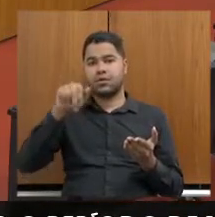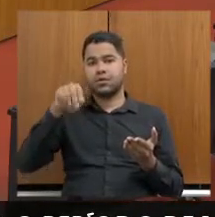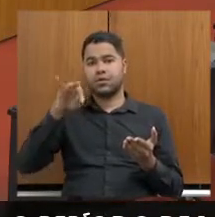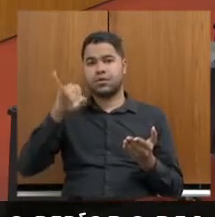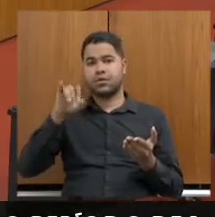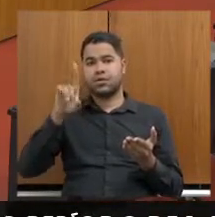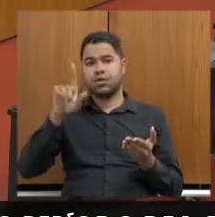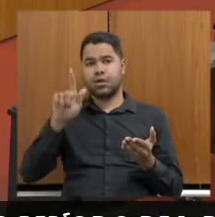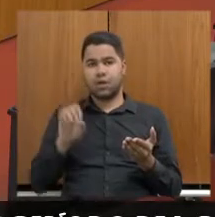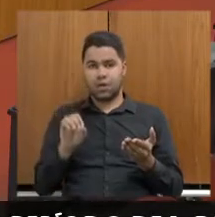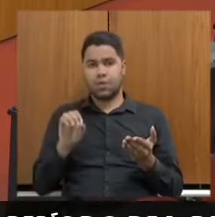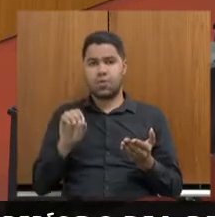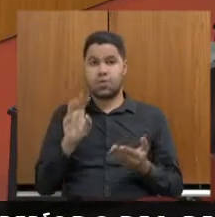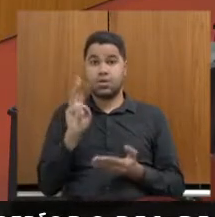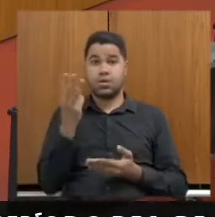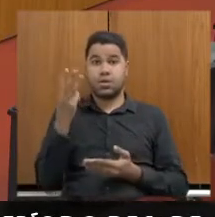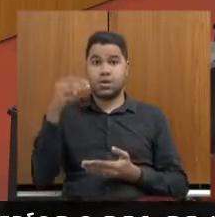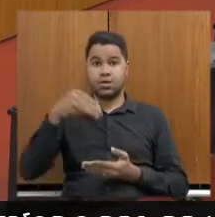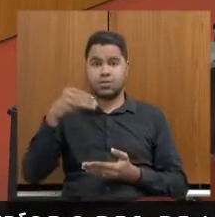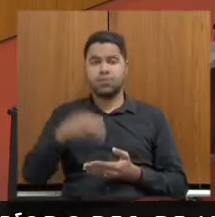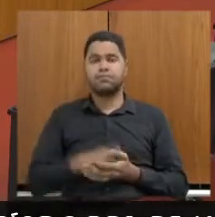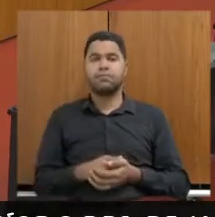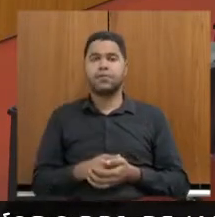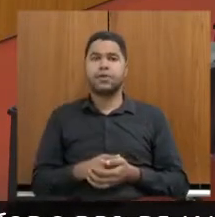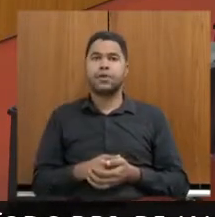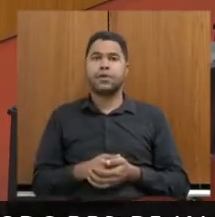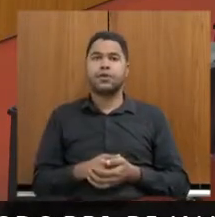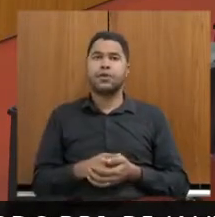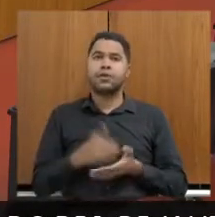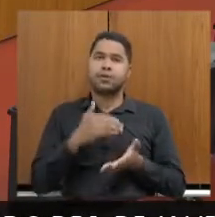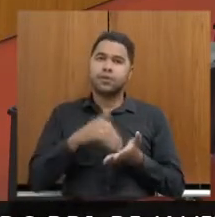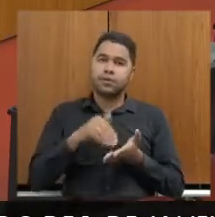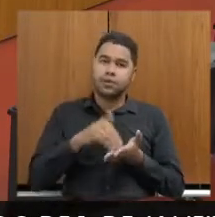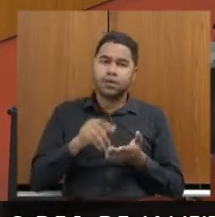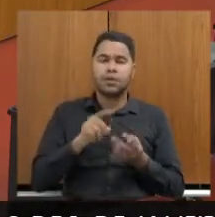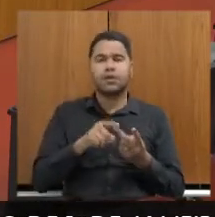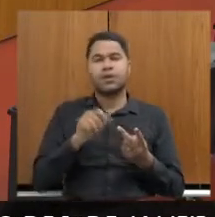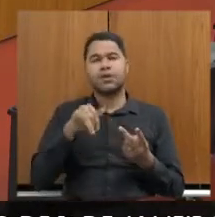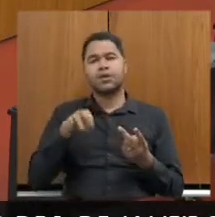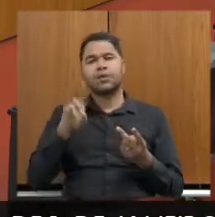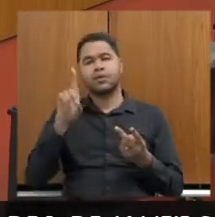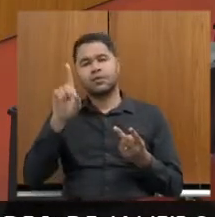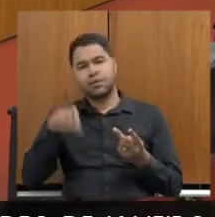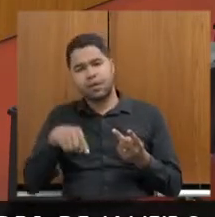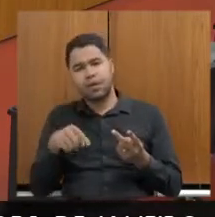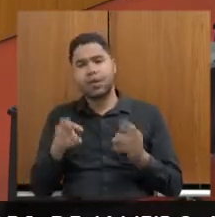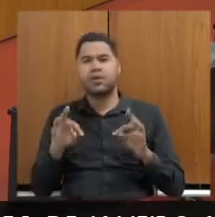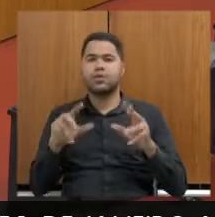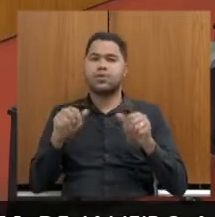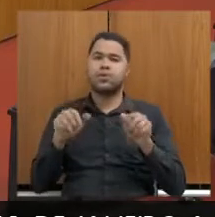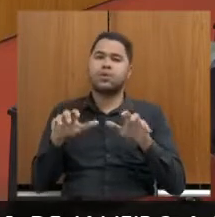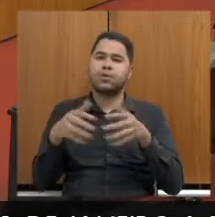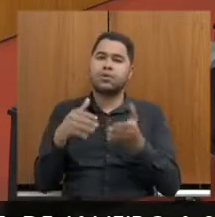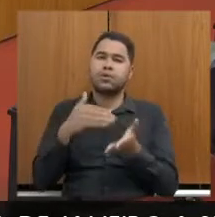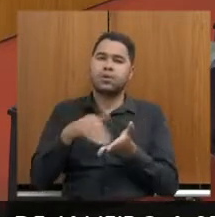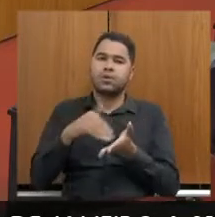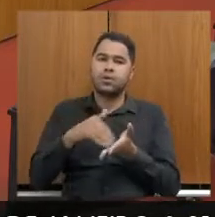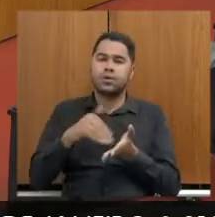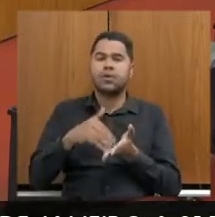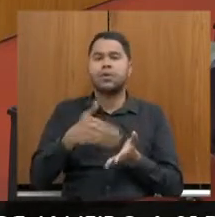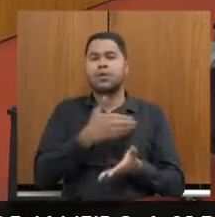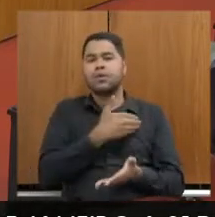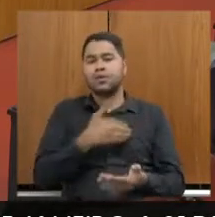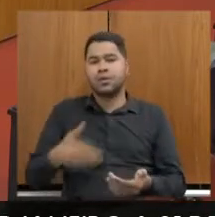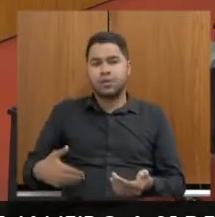os três minutos caro secretário Fábio baquelite André e toda a equipe da Secretaria de Estado